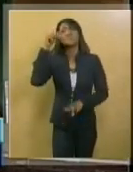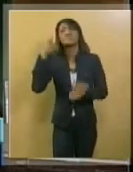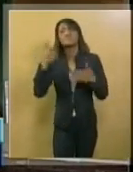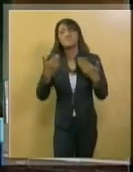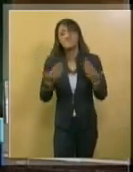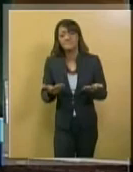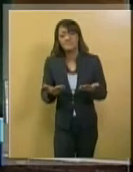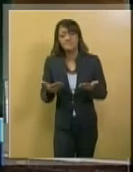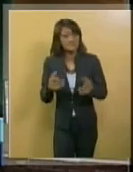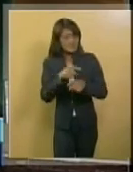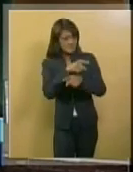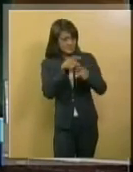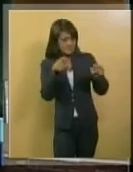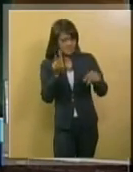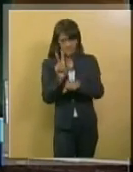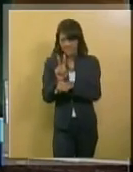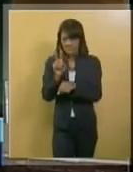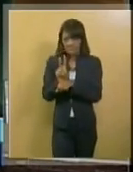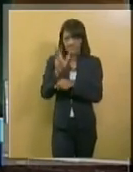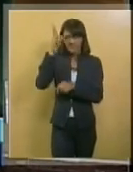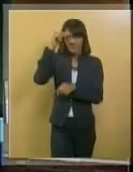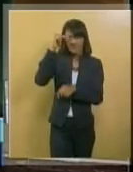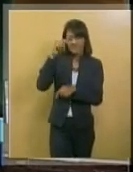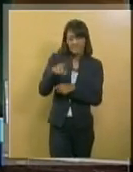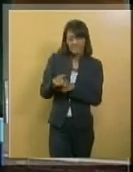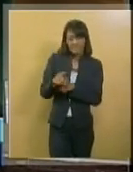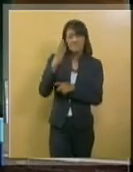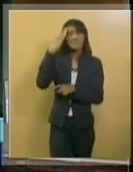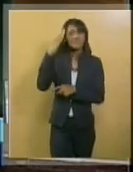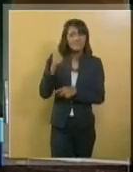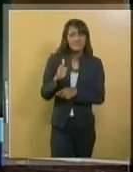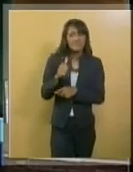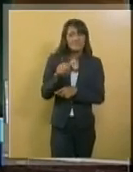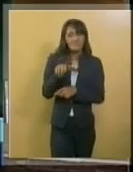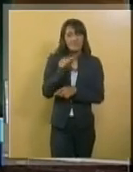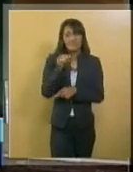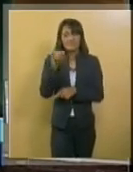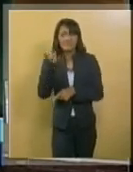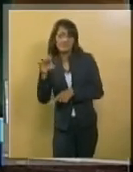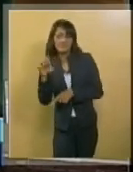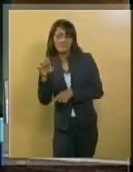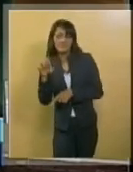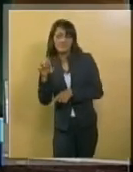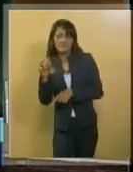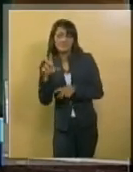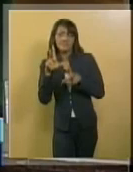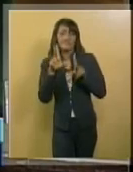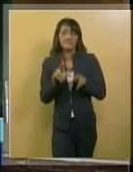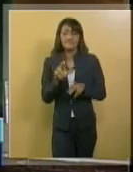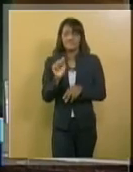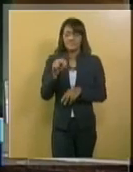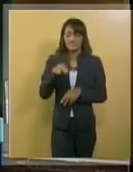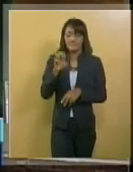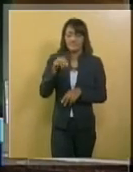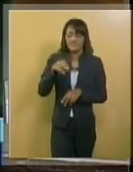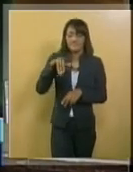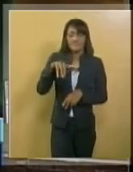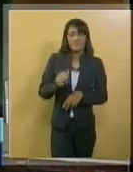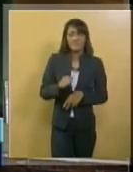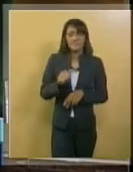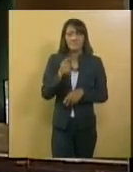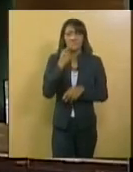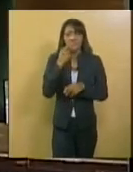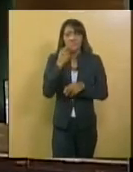Alguém aqui é criador de cavalos? Alguém sabe o que é AIE? anemia infecciosa equina, junto